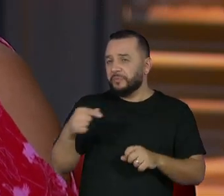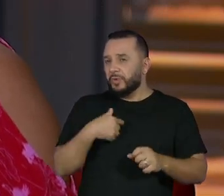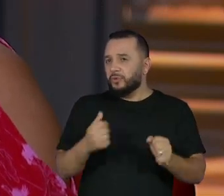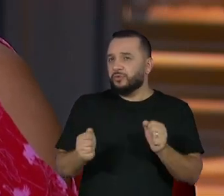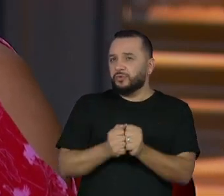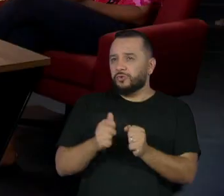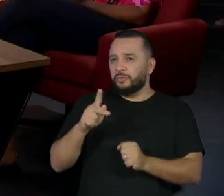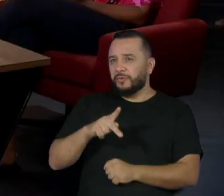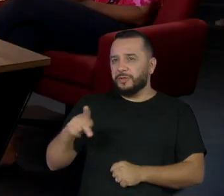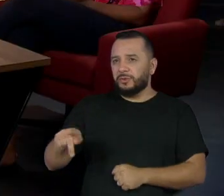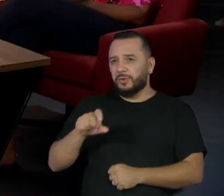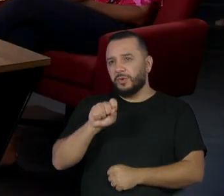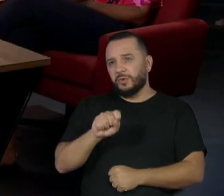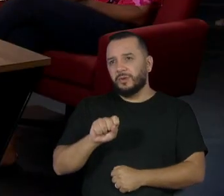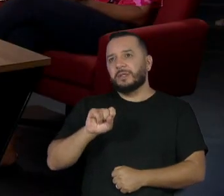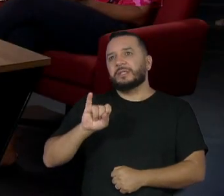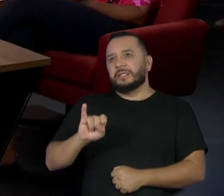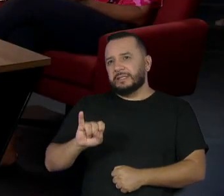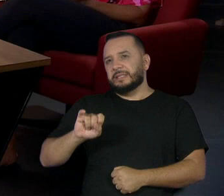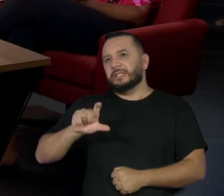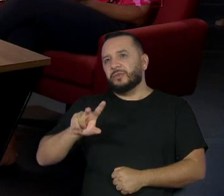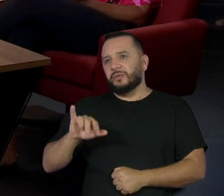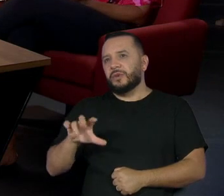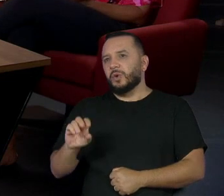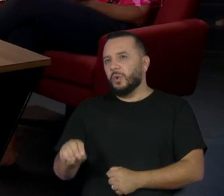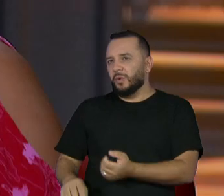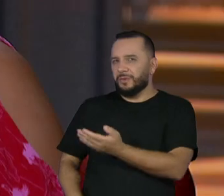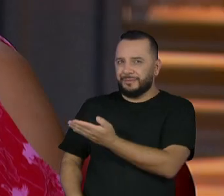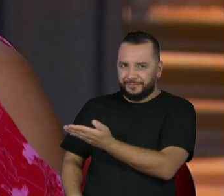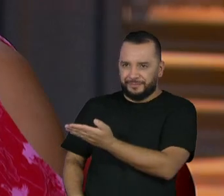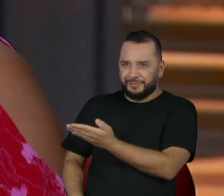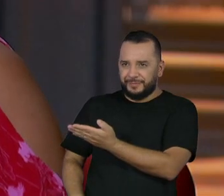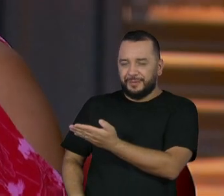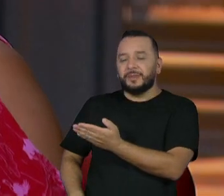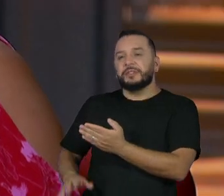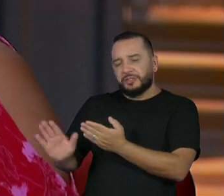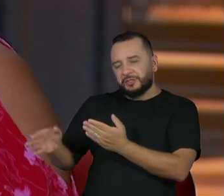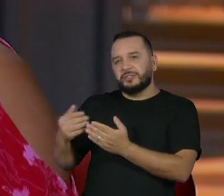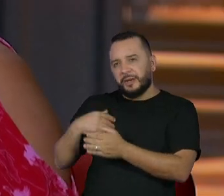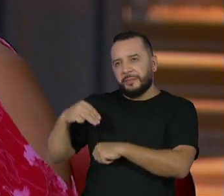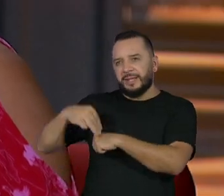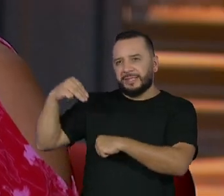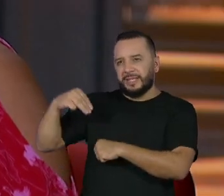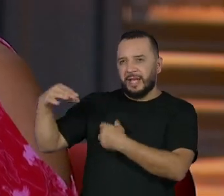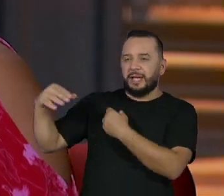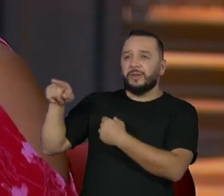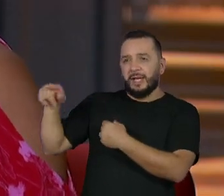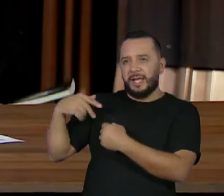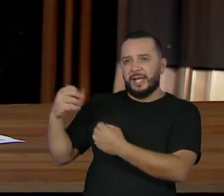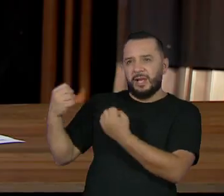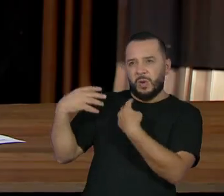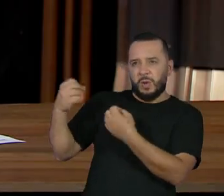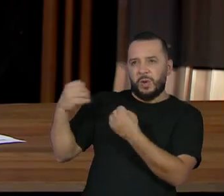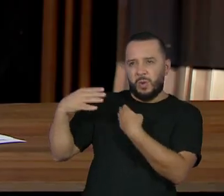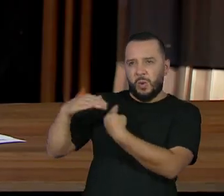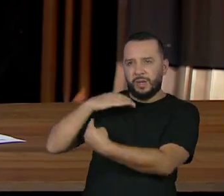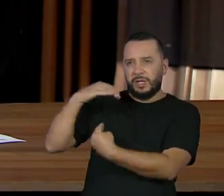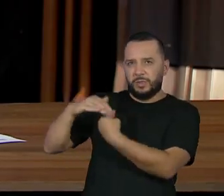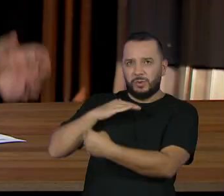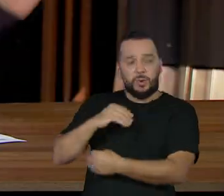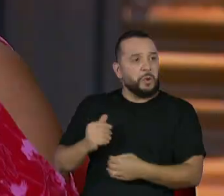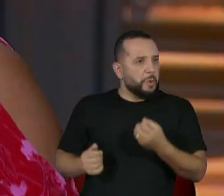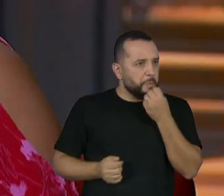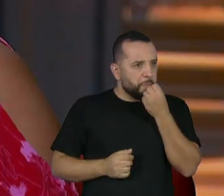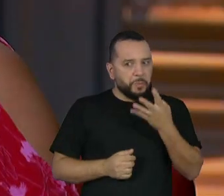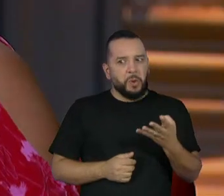professor Silvio de Almeida, que foi o meu orientador no mestrado, né? Ele que me orientou na construção desse... Excelente orientador, né?